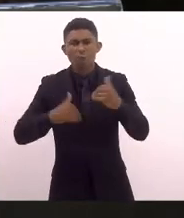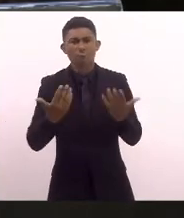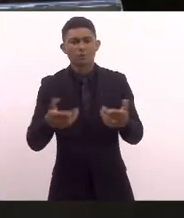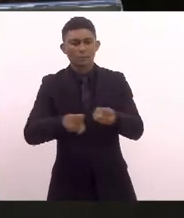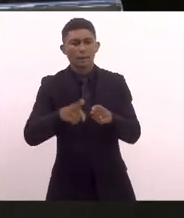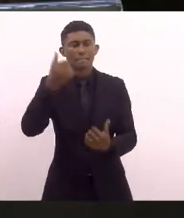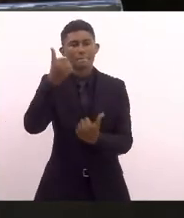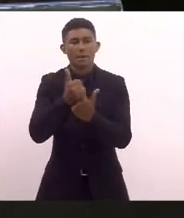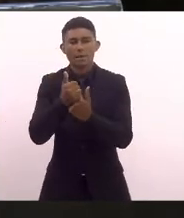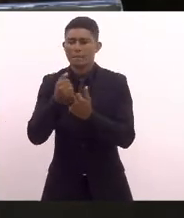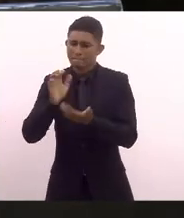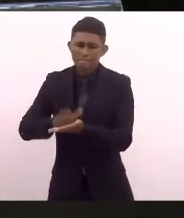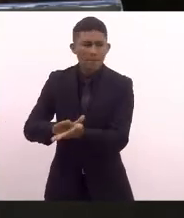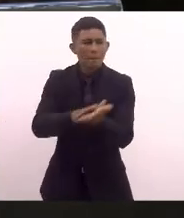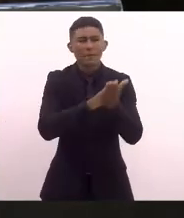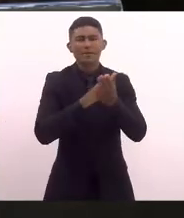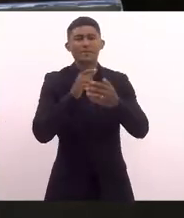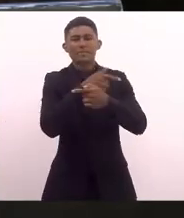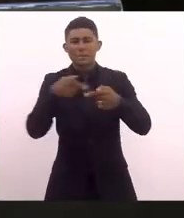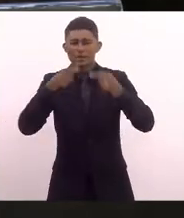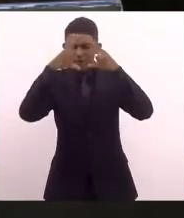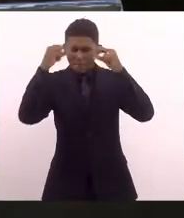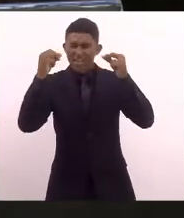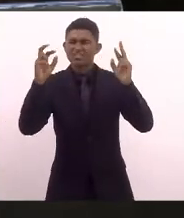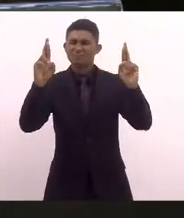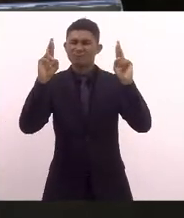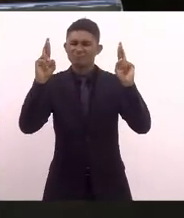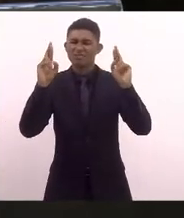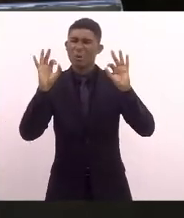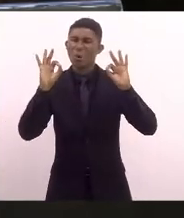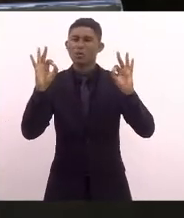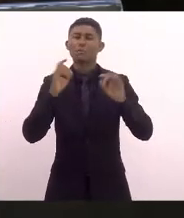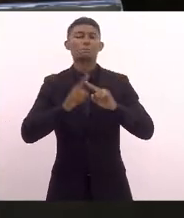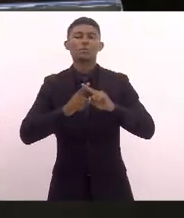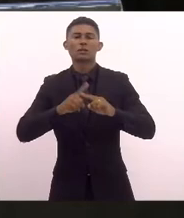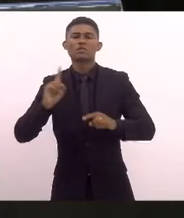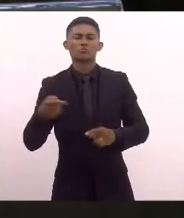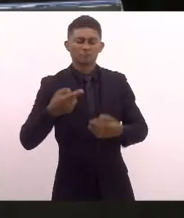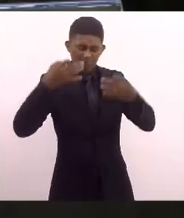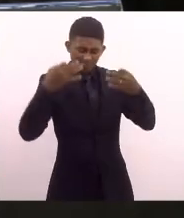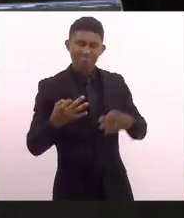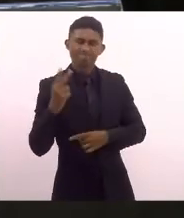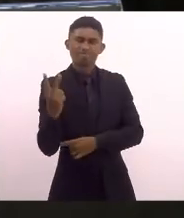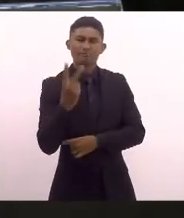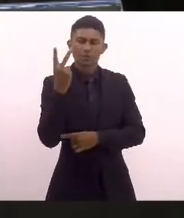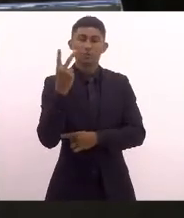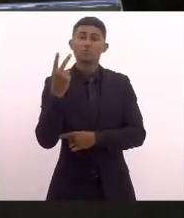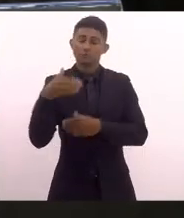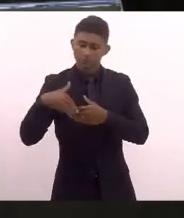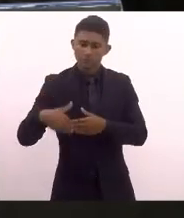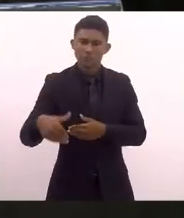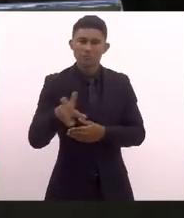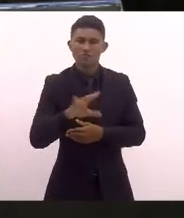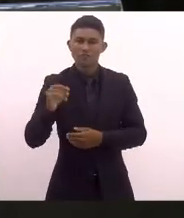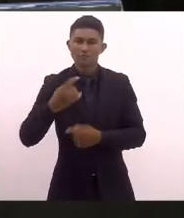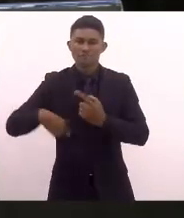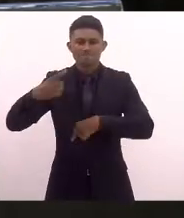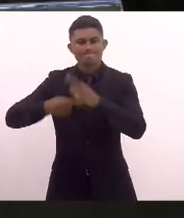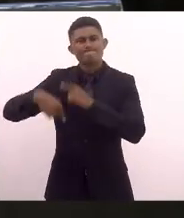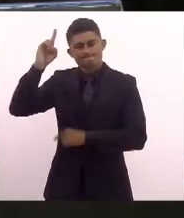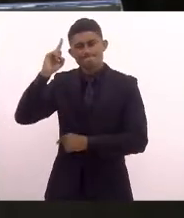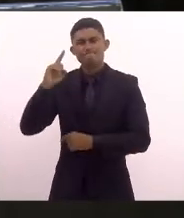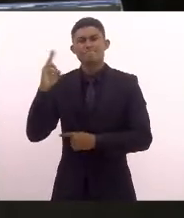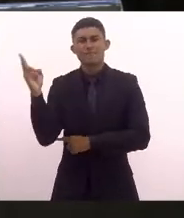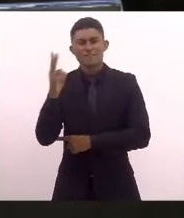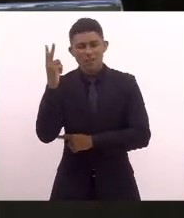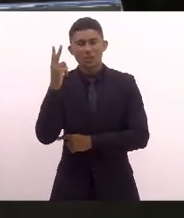uma excelente semana de enfermagem para todos nós, porque nós merecemos sim. E rumo à vitória pela dignidade